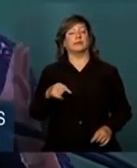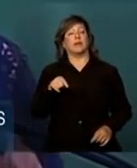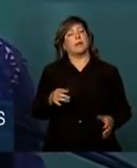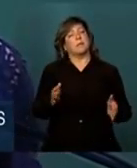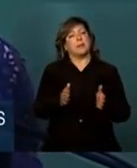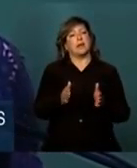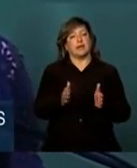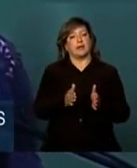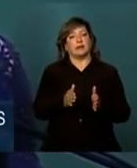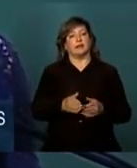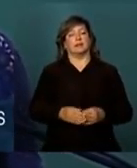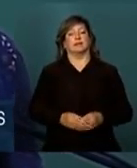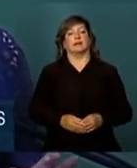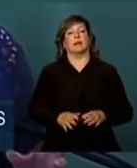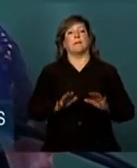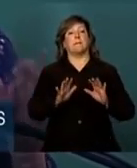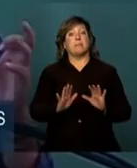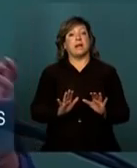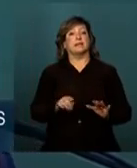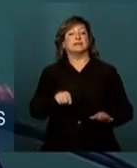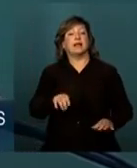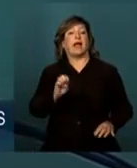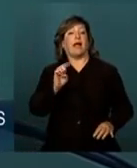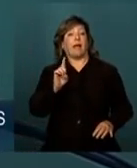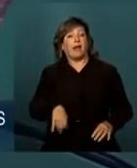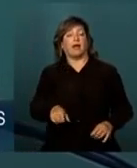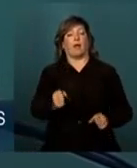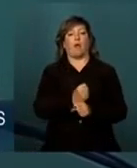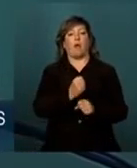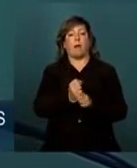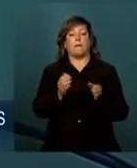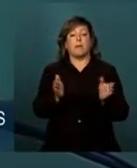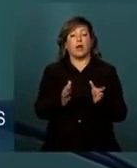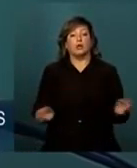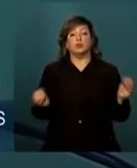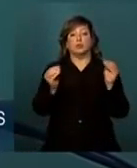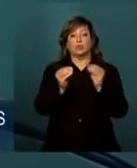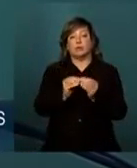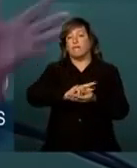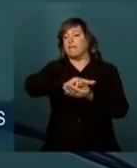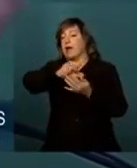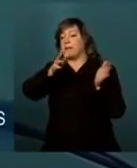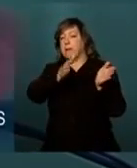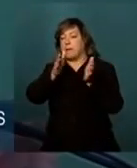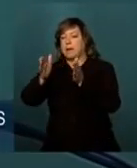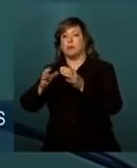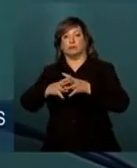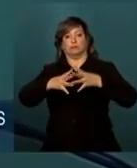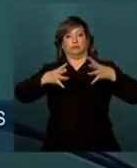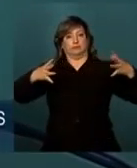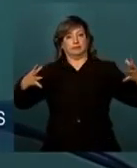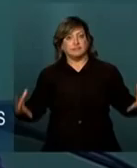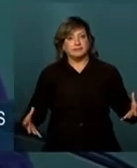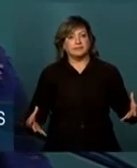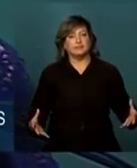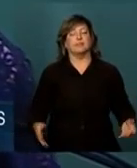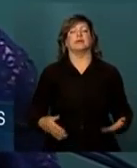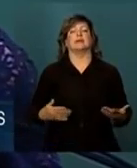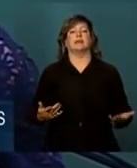pequena, mas é aquela obra pequena que, somada com várias pequenas, dá uma bem grande.